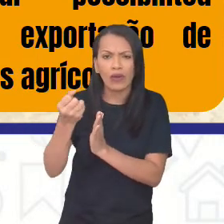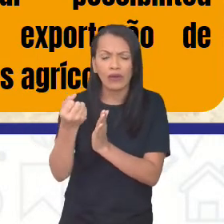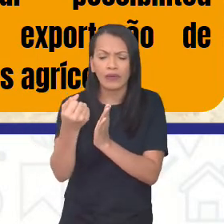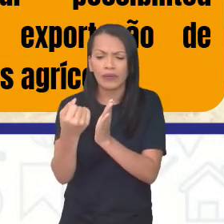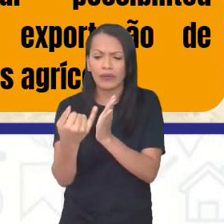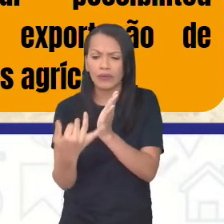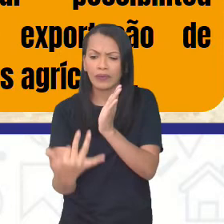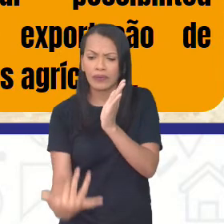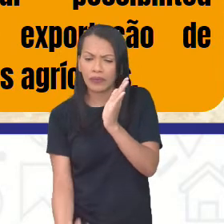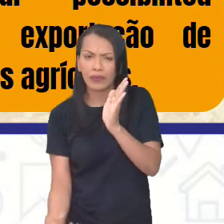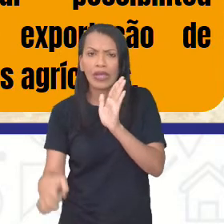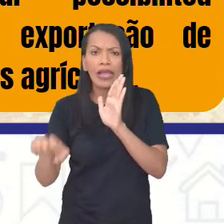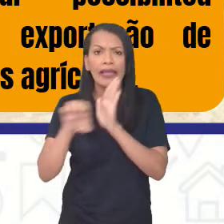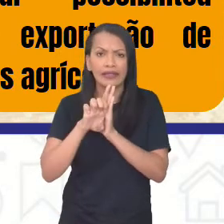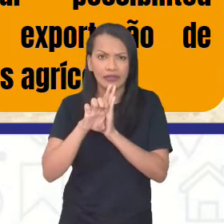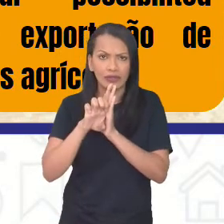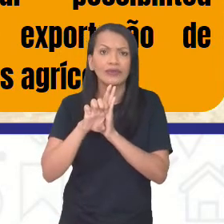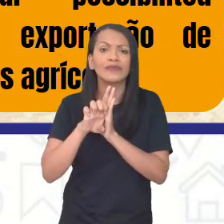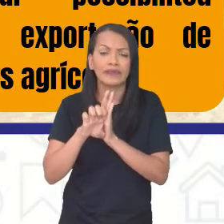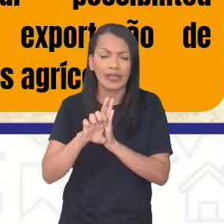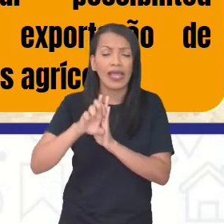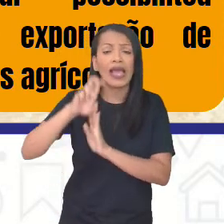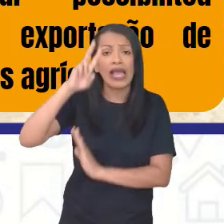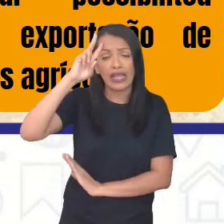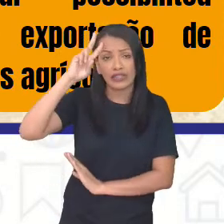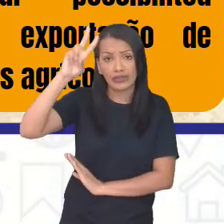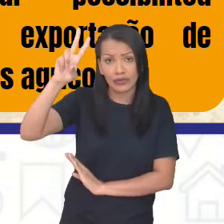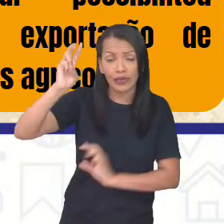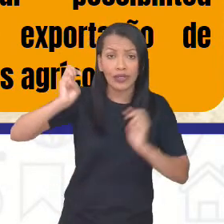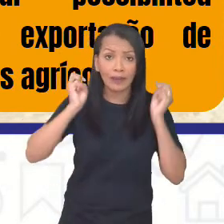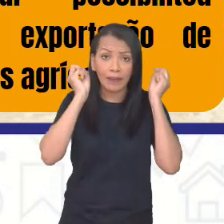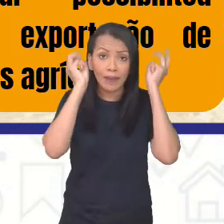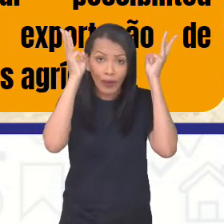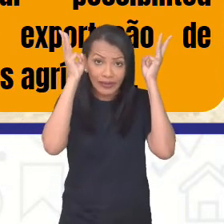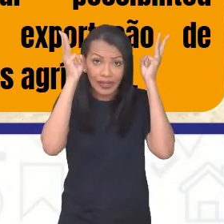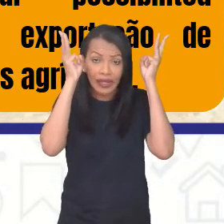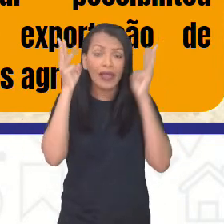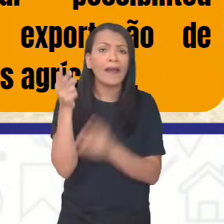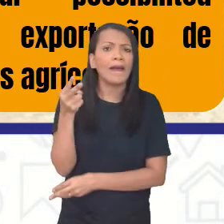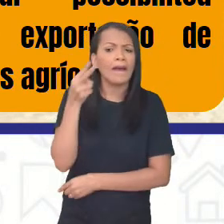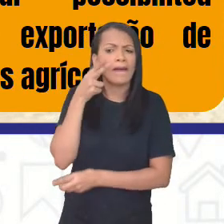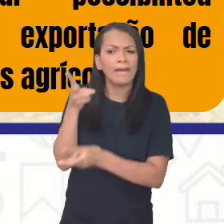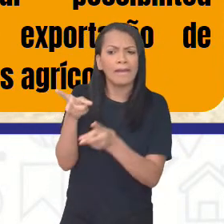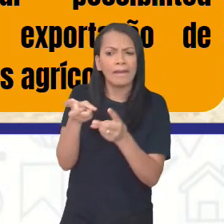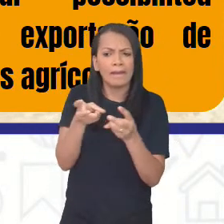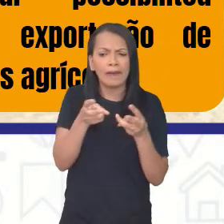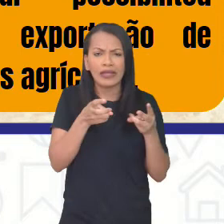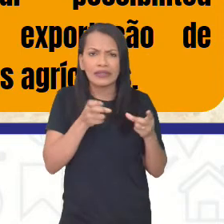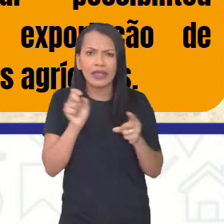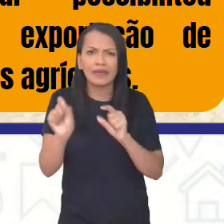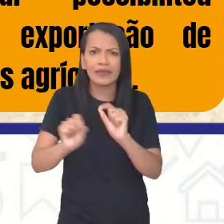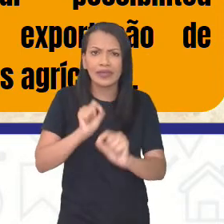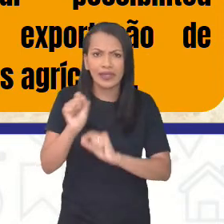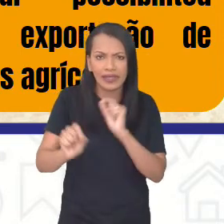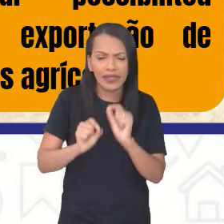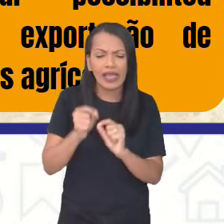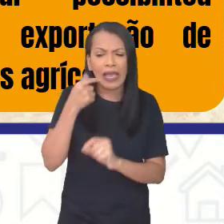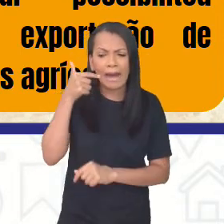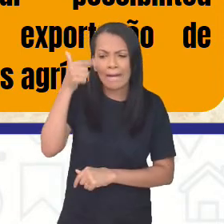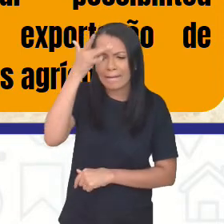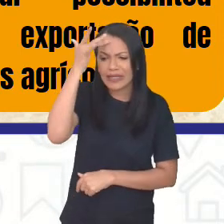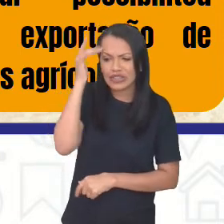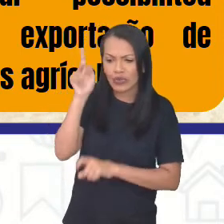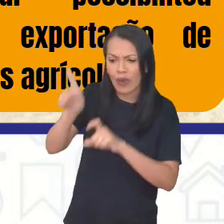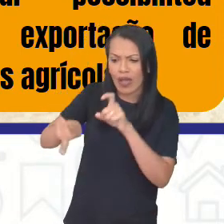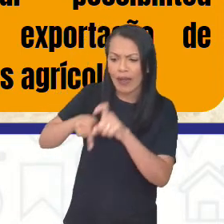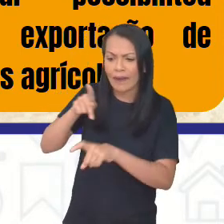no livro do Êxodo, né? A história de Moisés, observa, né, que os camponeses, né, os